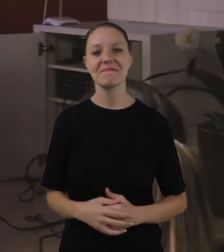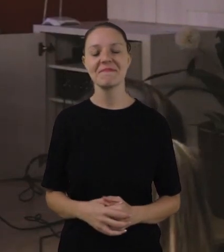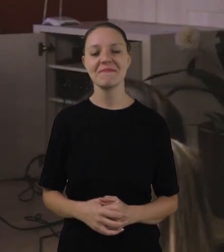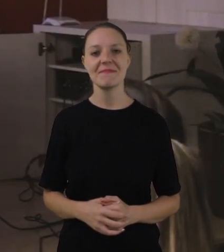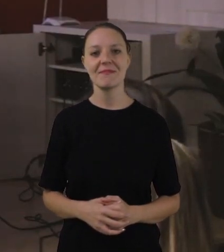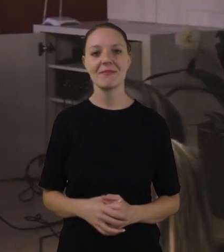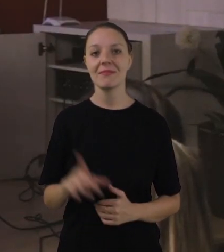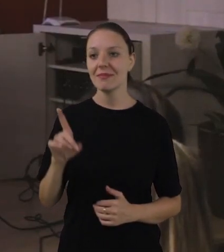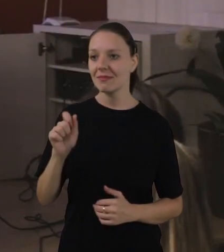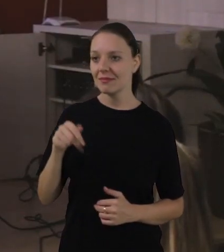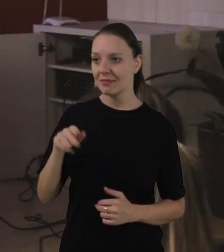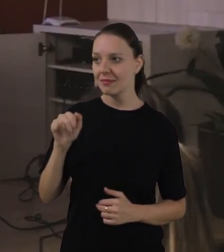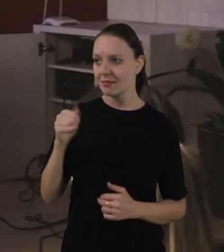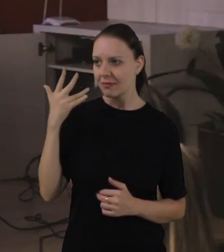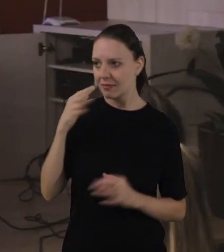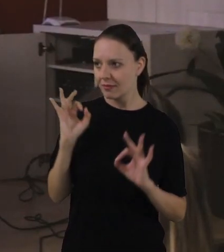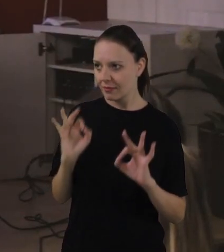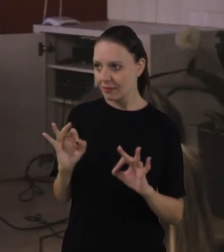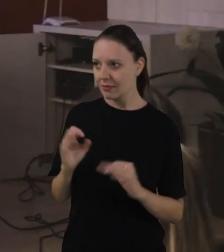esqueci de alguma coisa?